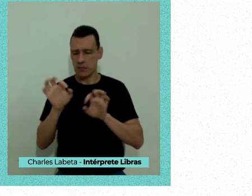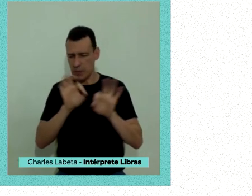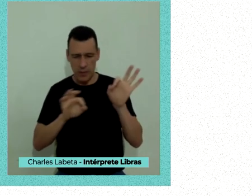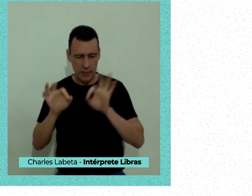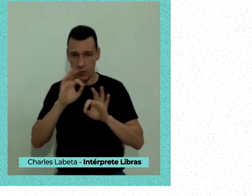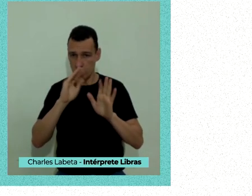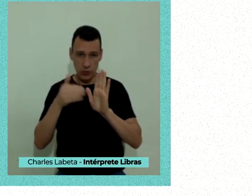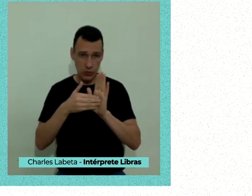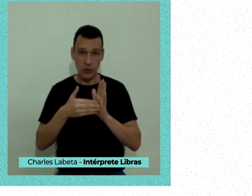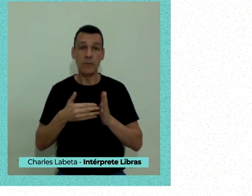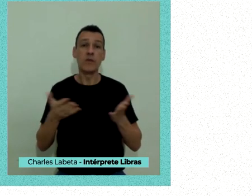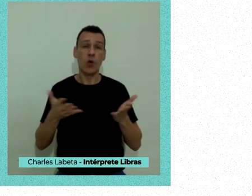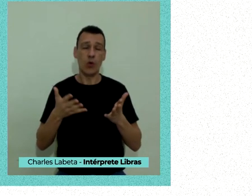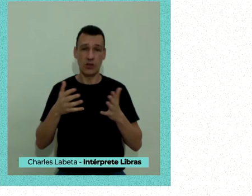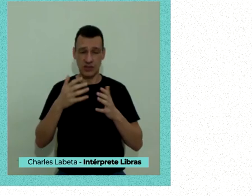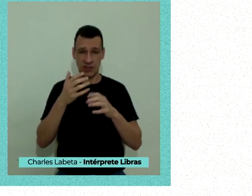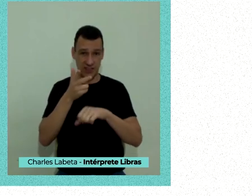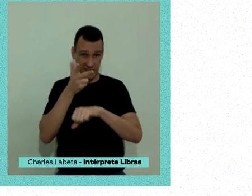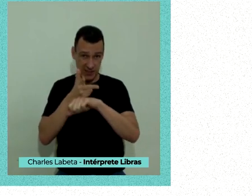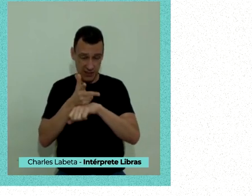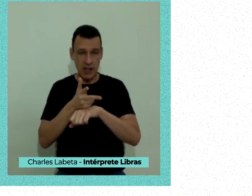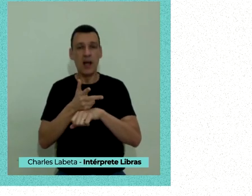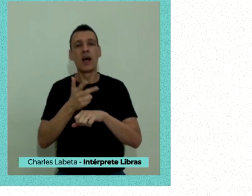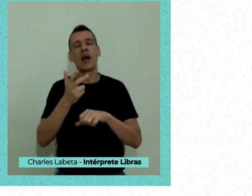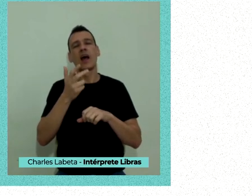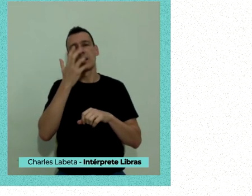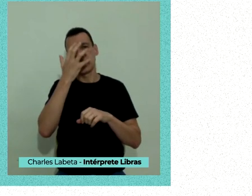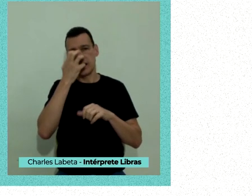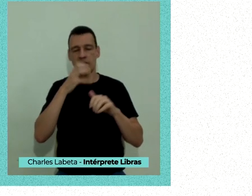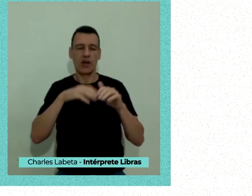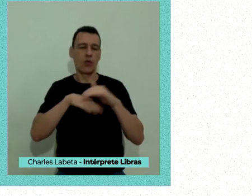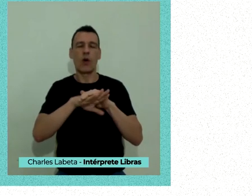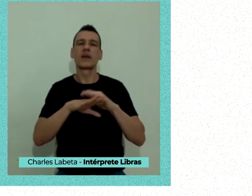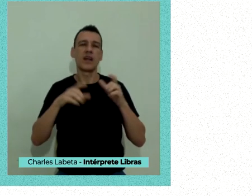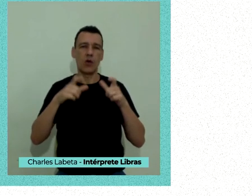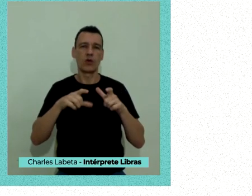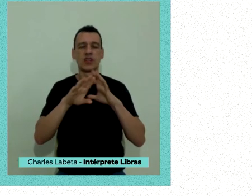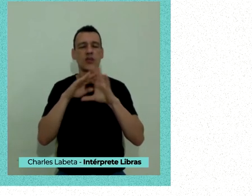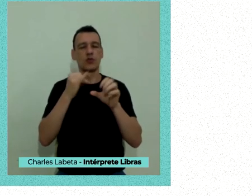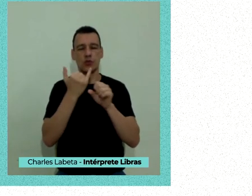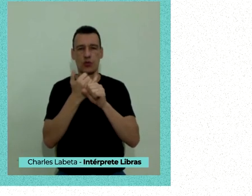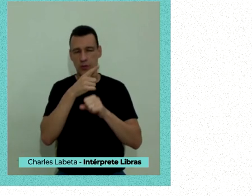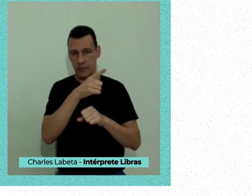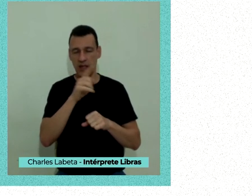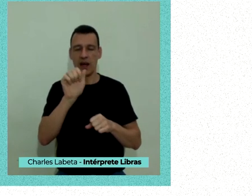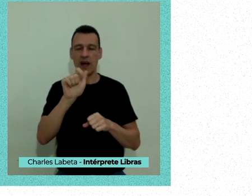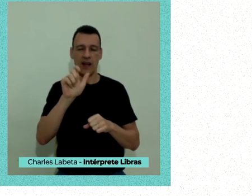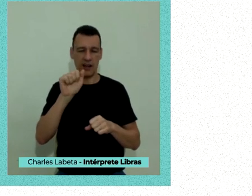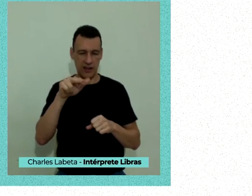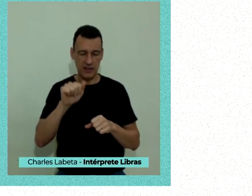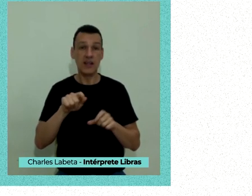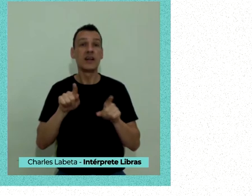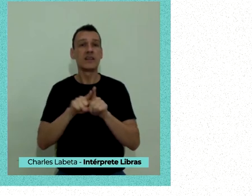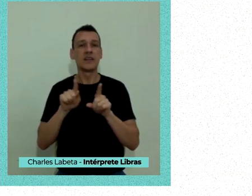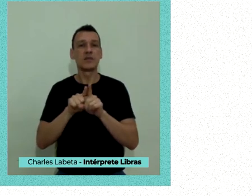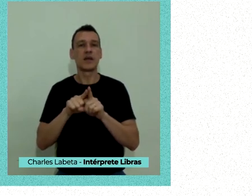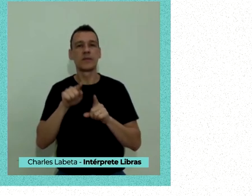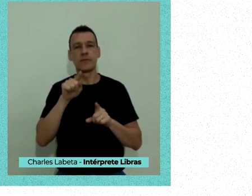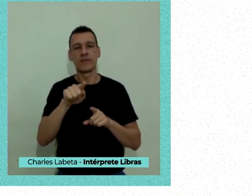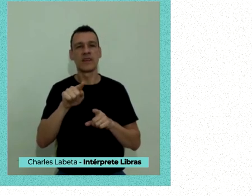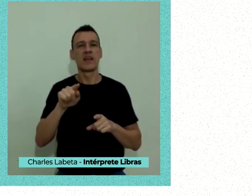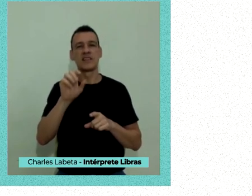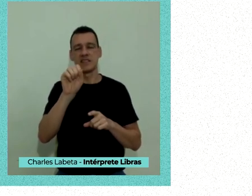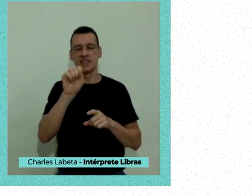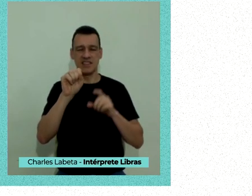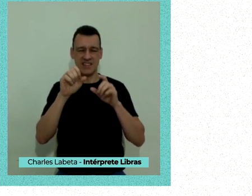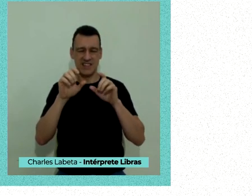dessa conversa vai ficar disponível no canal do Alana no YouTube e também no hot site do evento, que é o Ser